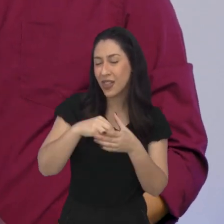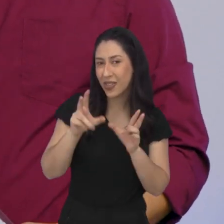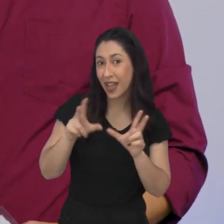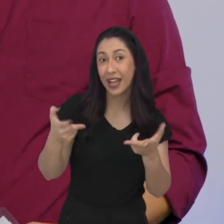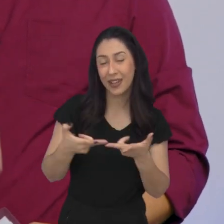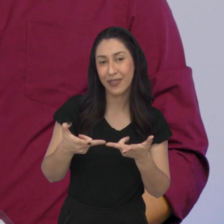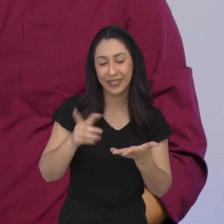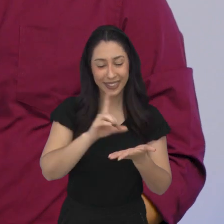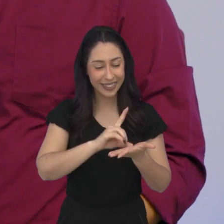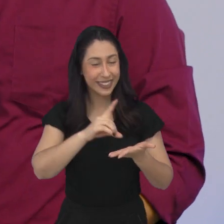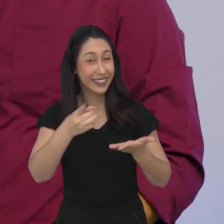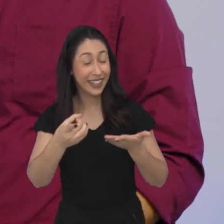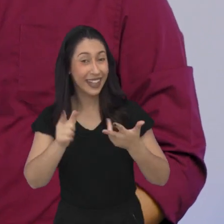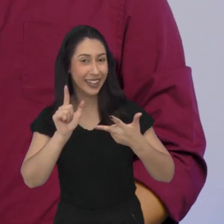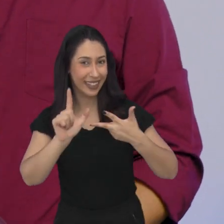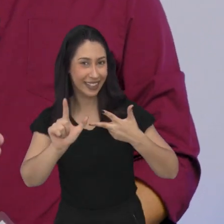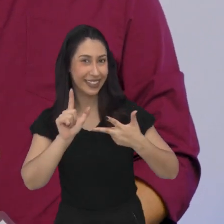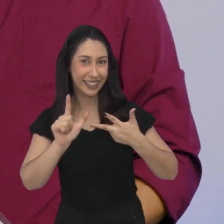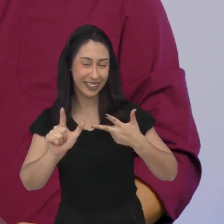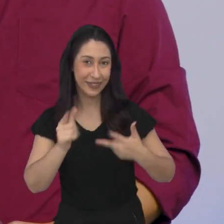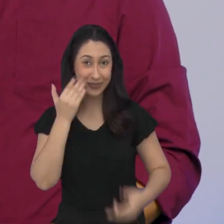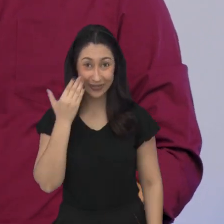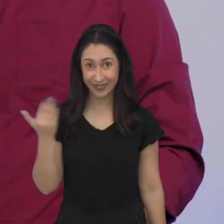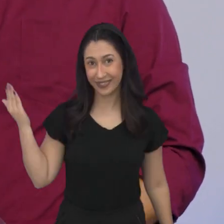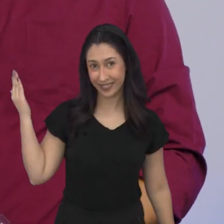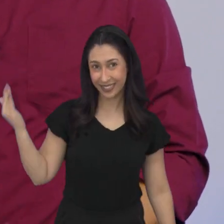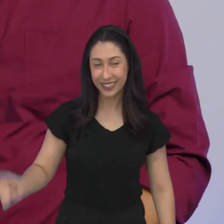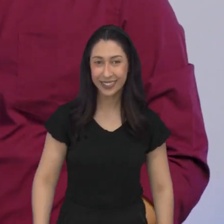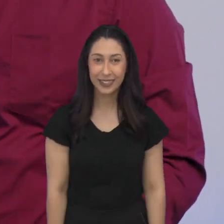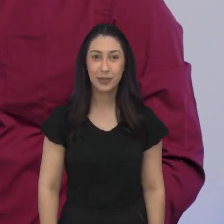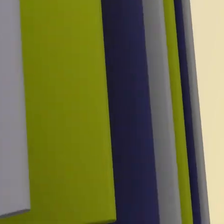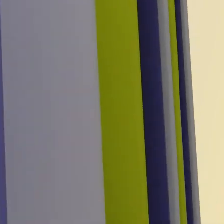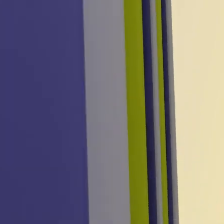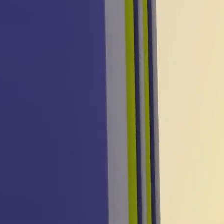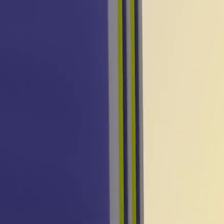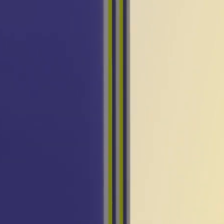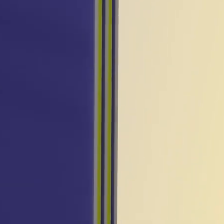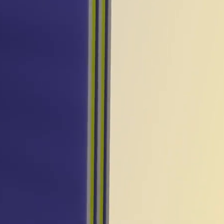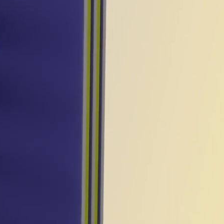Câmara. Está na hora do nosso quadro Dicionário Legislativo. Confira.